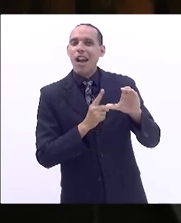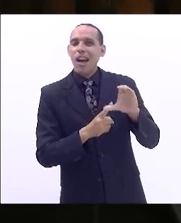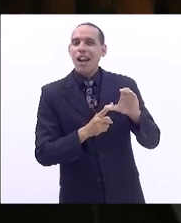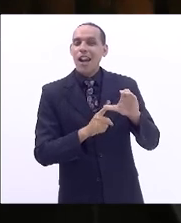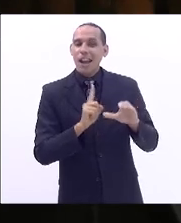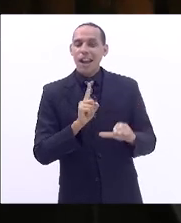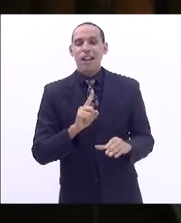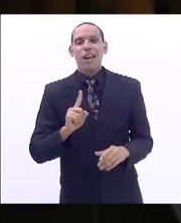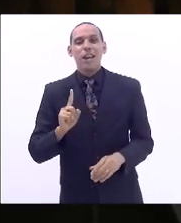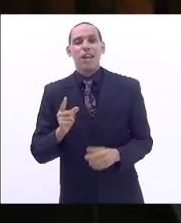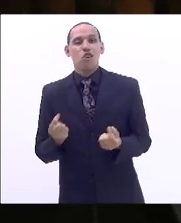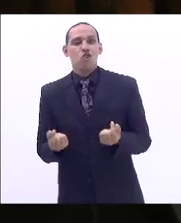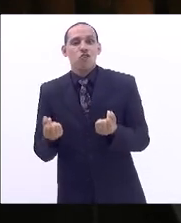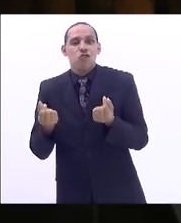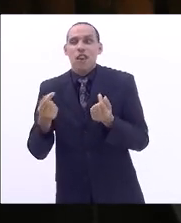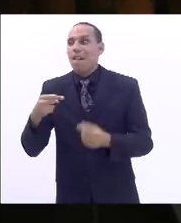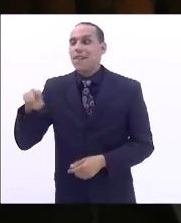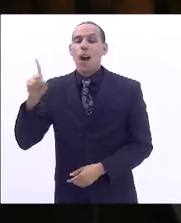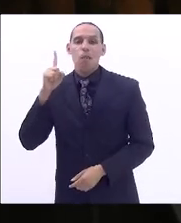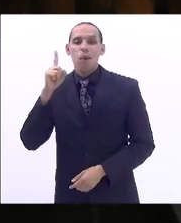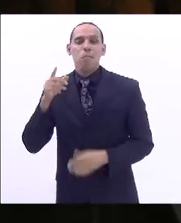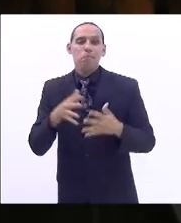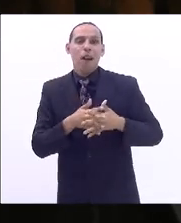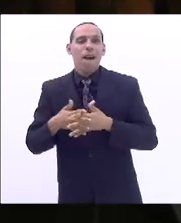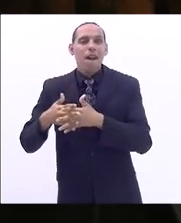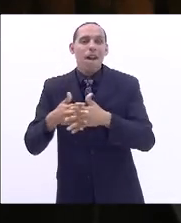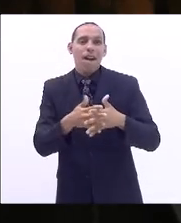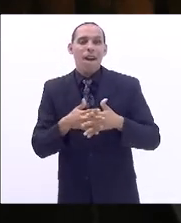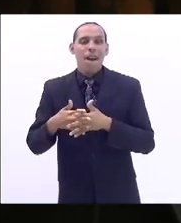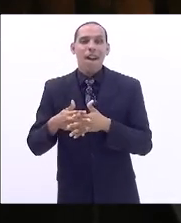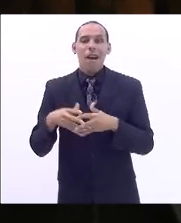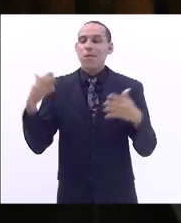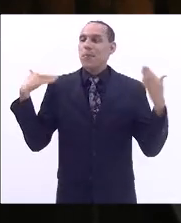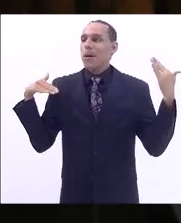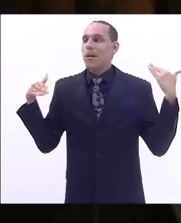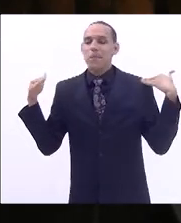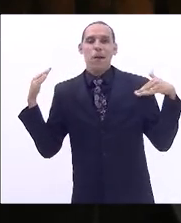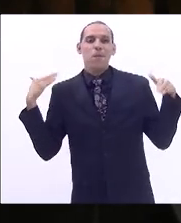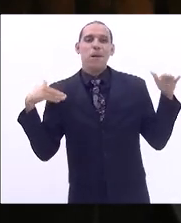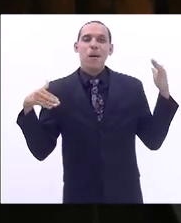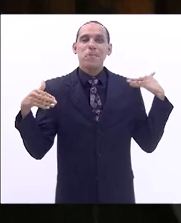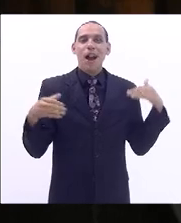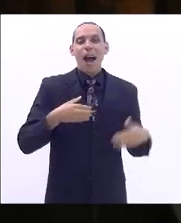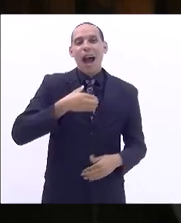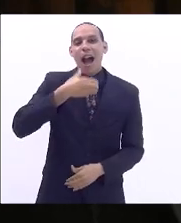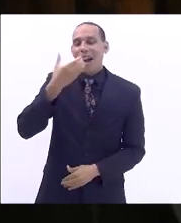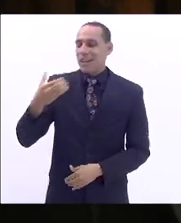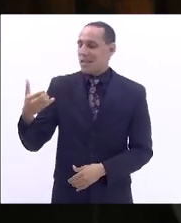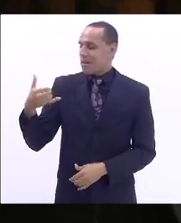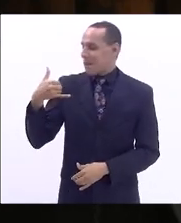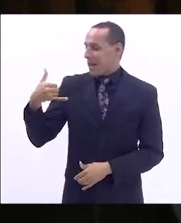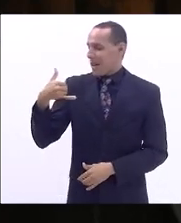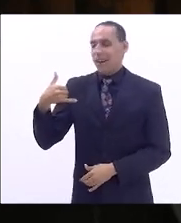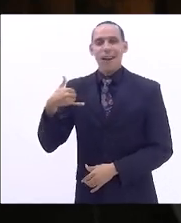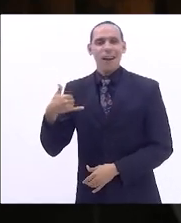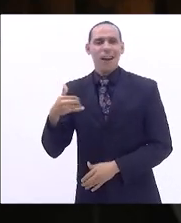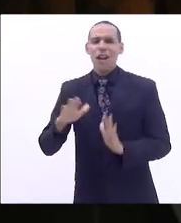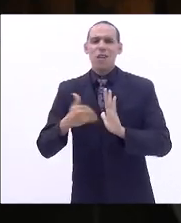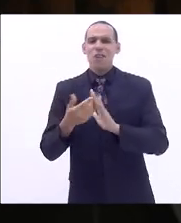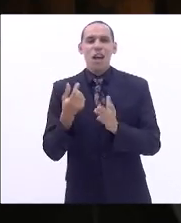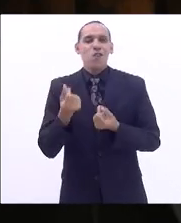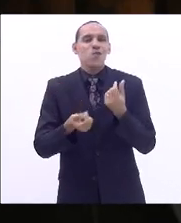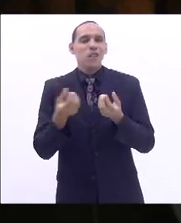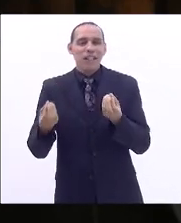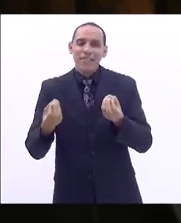capitalismo passeando nos Estados Unidos fazendo um tour e iPhone e tudo que o capitalismo pode nos